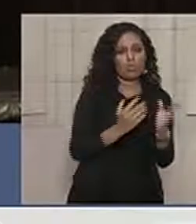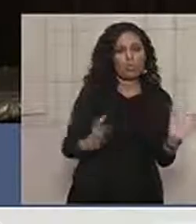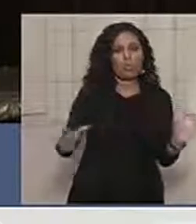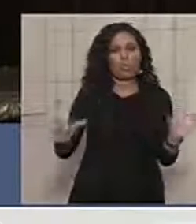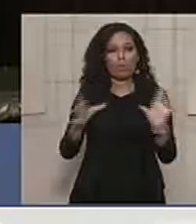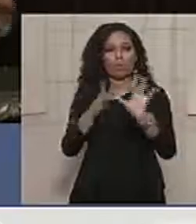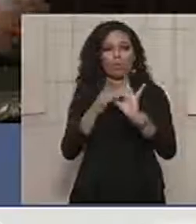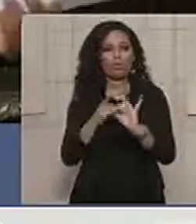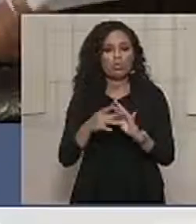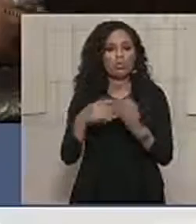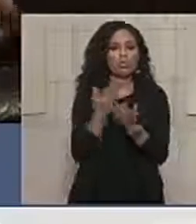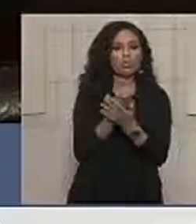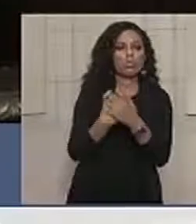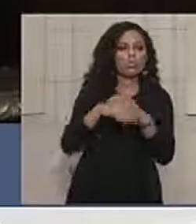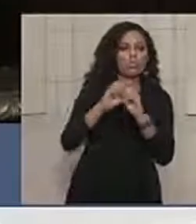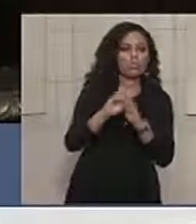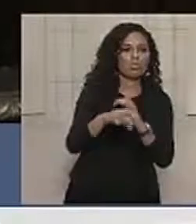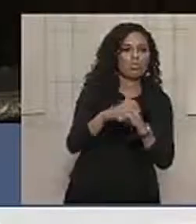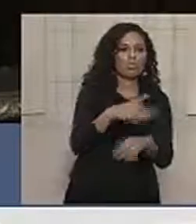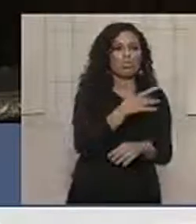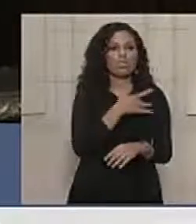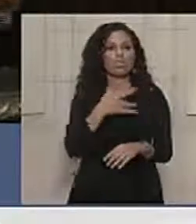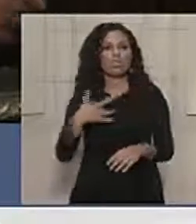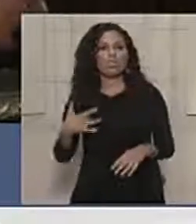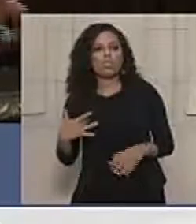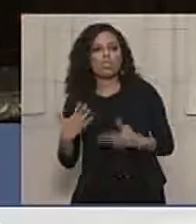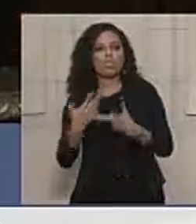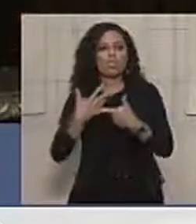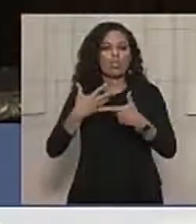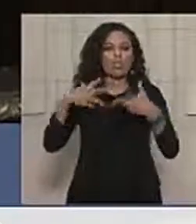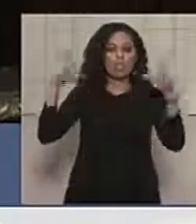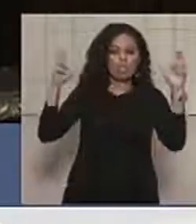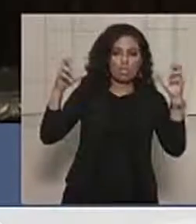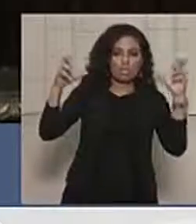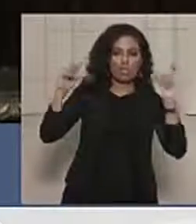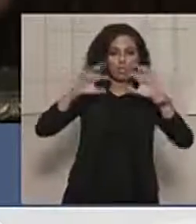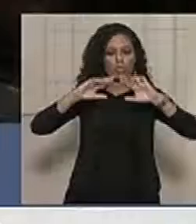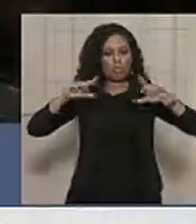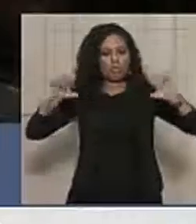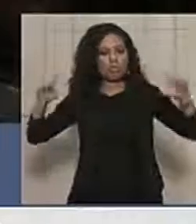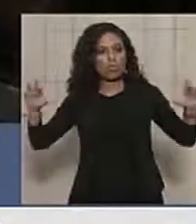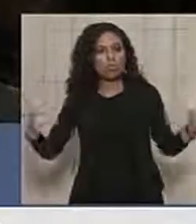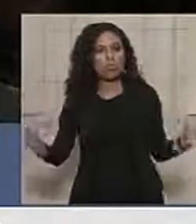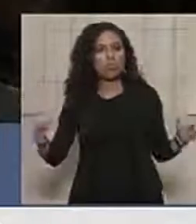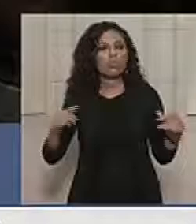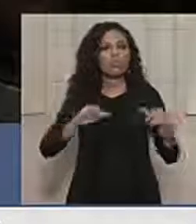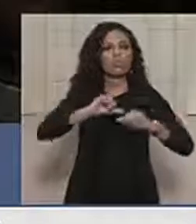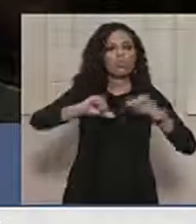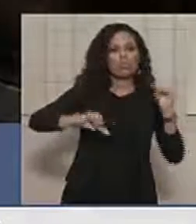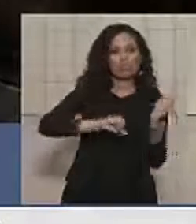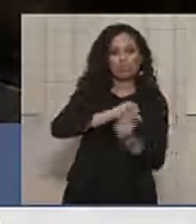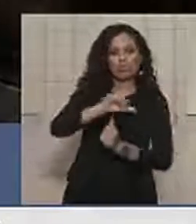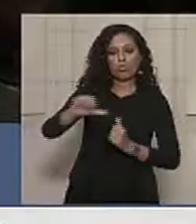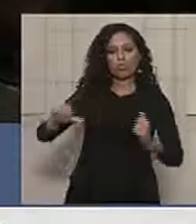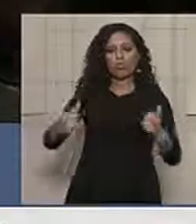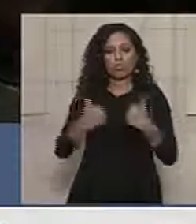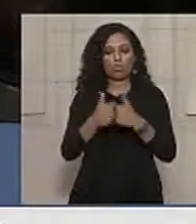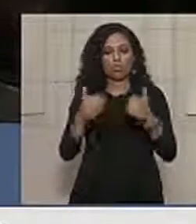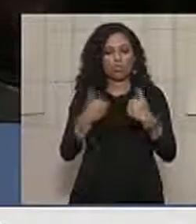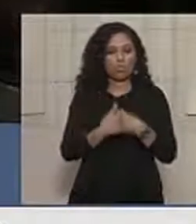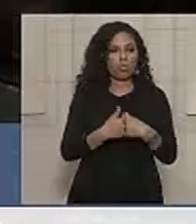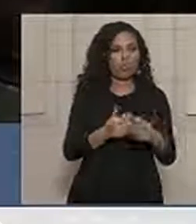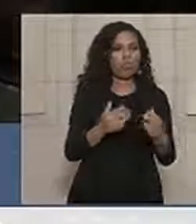a educação, a saúde, com as questões urbanas, de transporte,